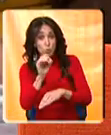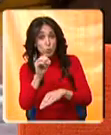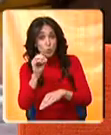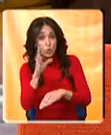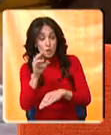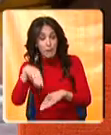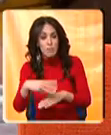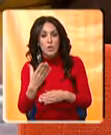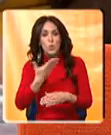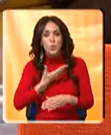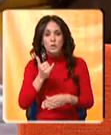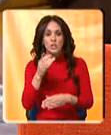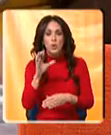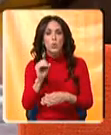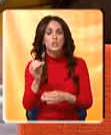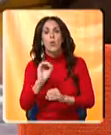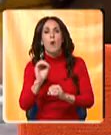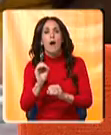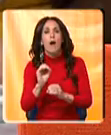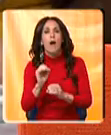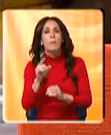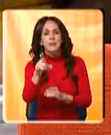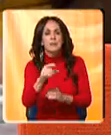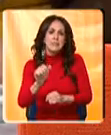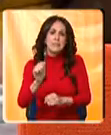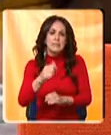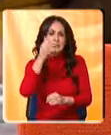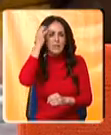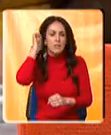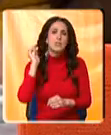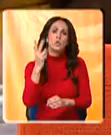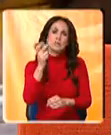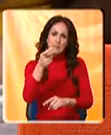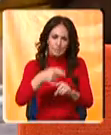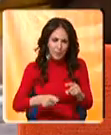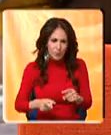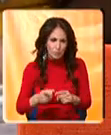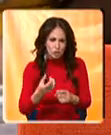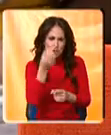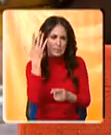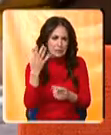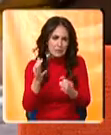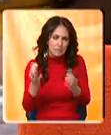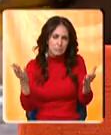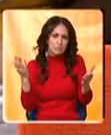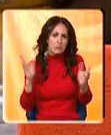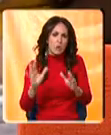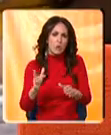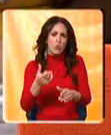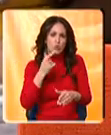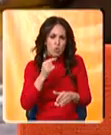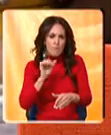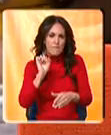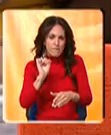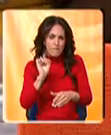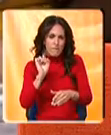O Diogo já não existe para si. É claro que existe. Que foram 2 anos e meio, não se esquece assim de um momento para o outro. E tenho o nome dele tatuado em